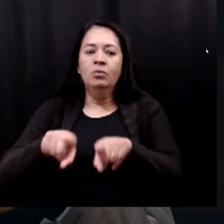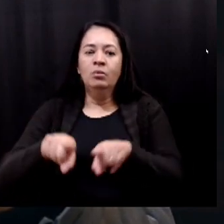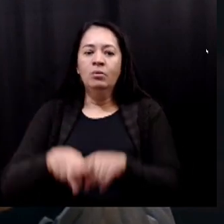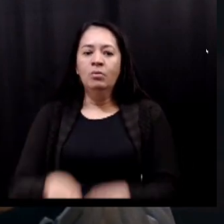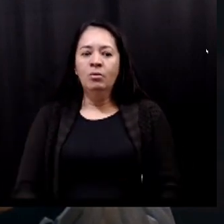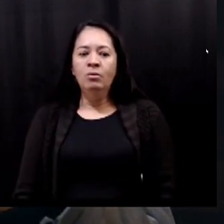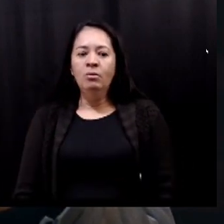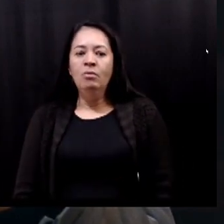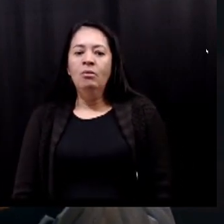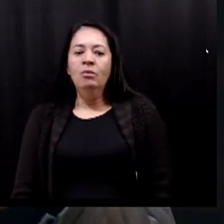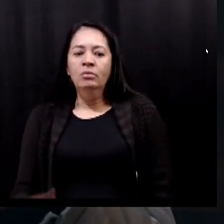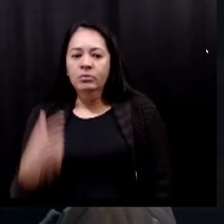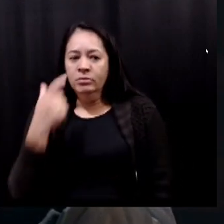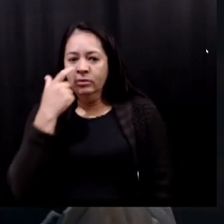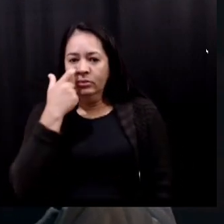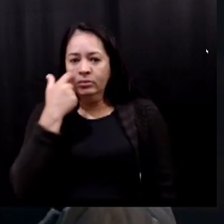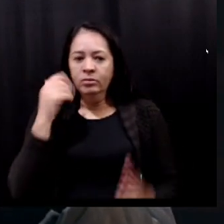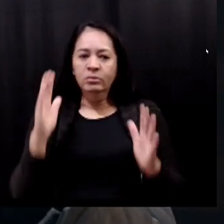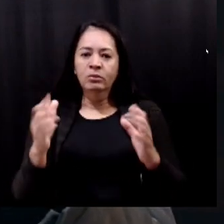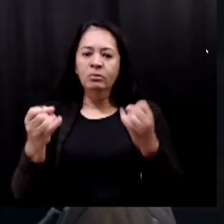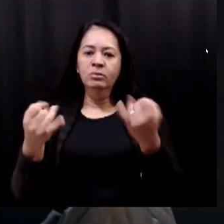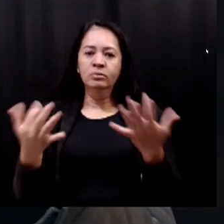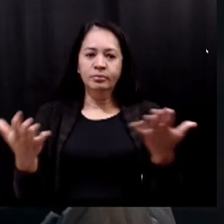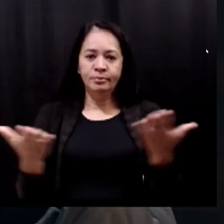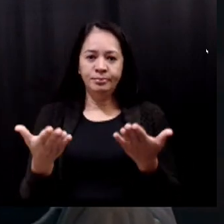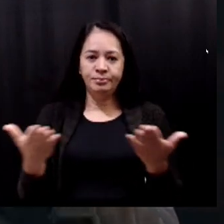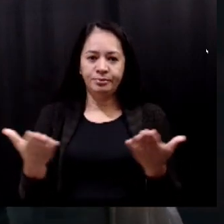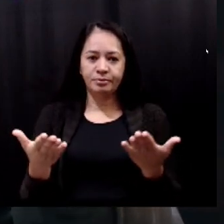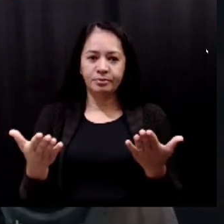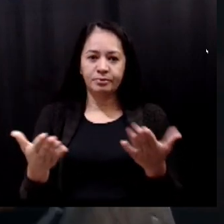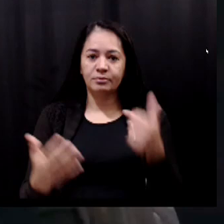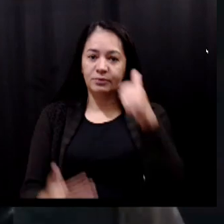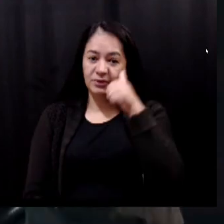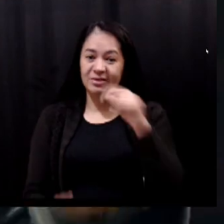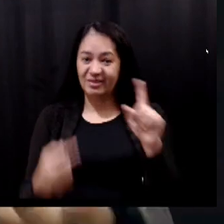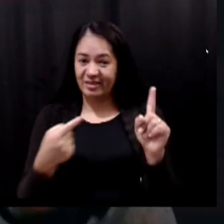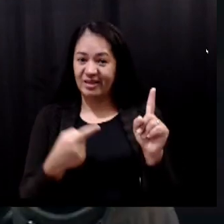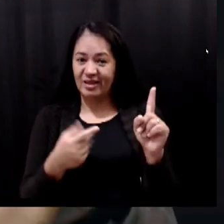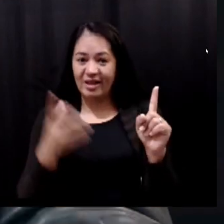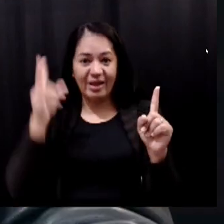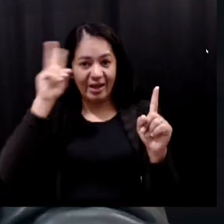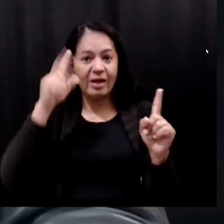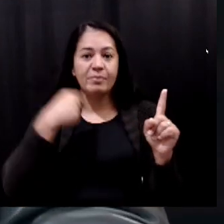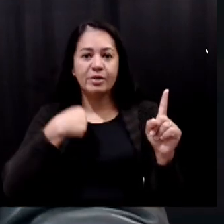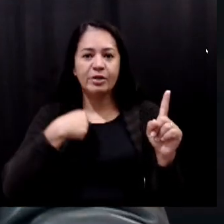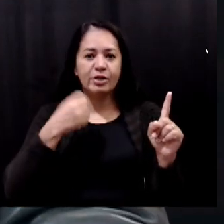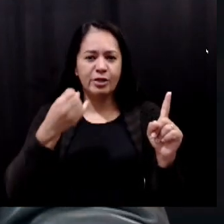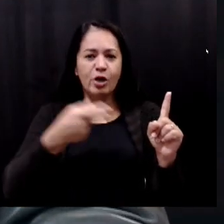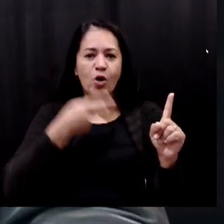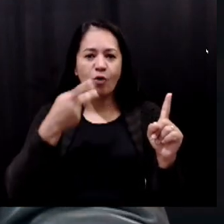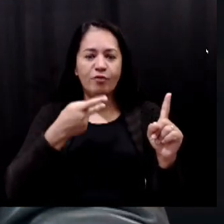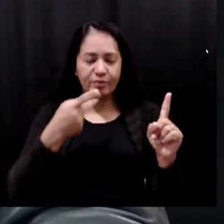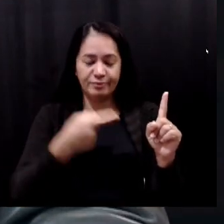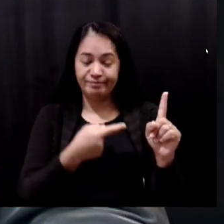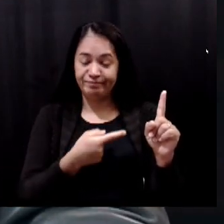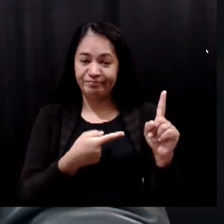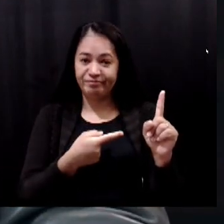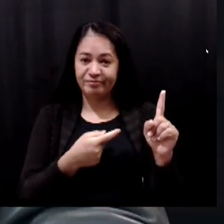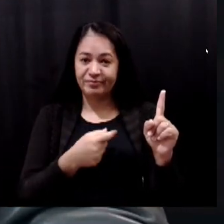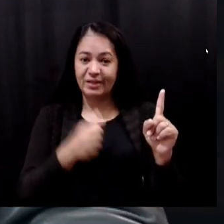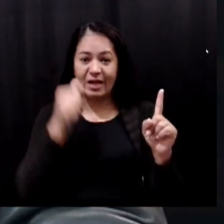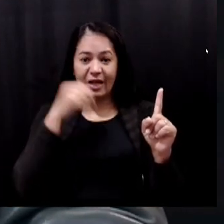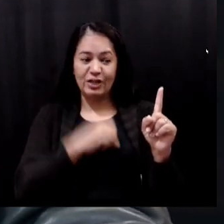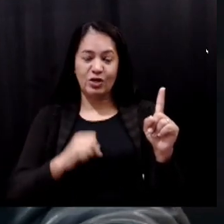acabei de mencionar aqui agora há pouco, da senhora que faleceu logo após a pessoa de quem ela